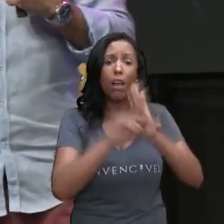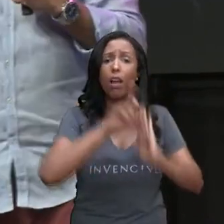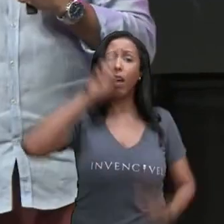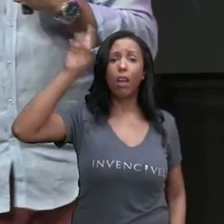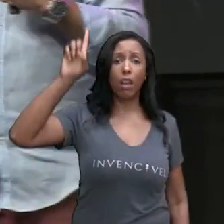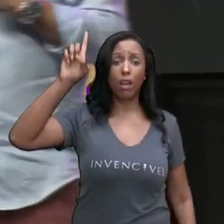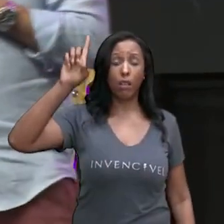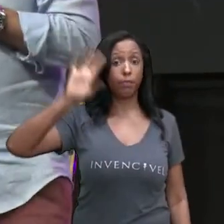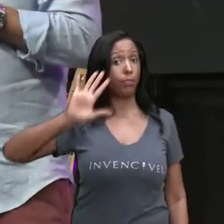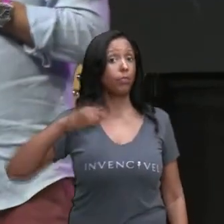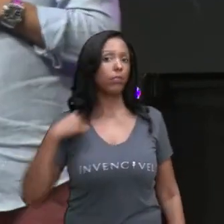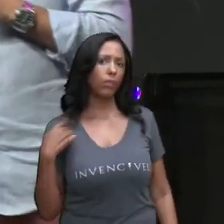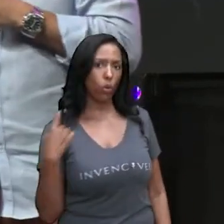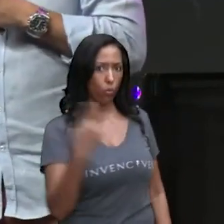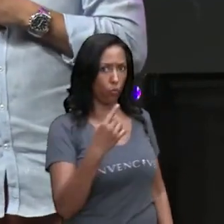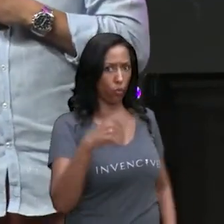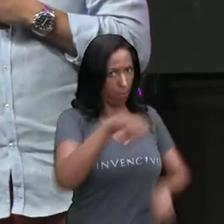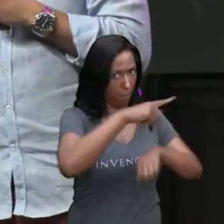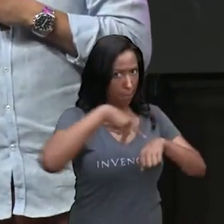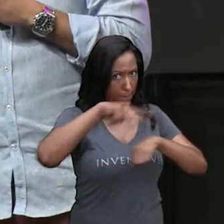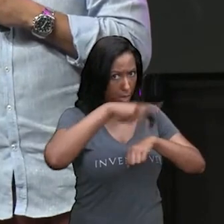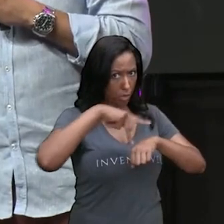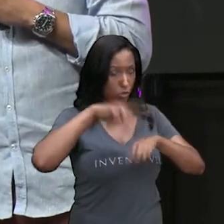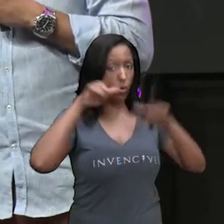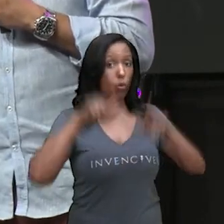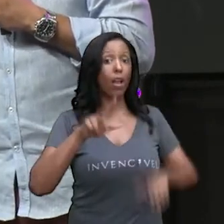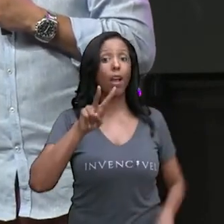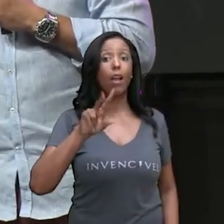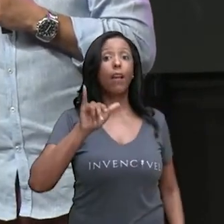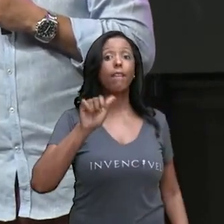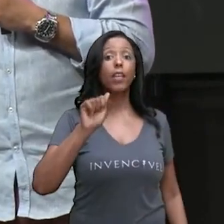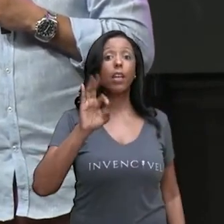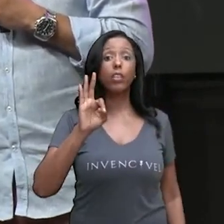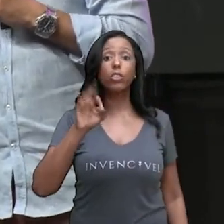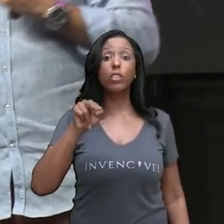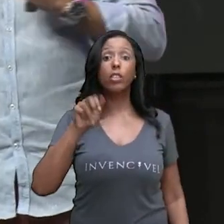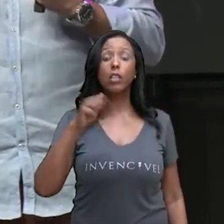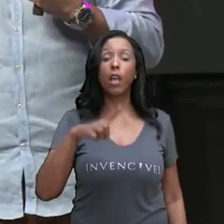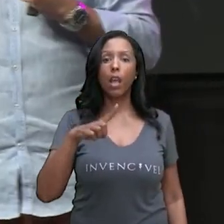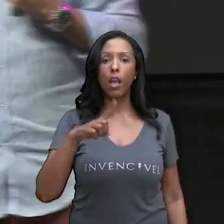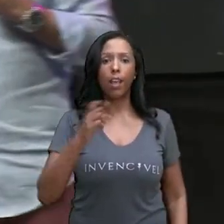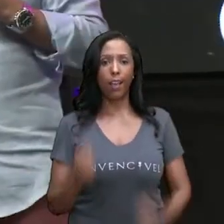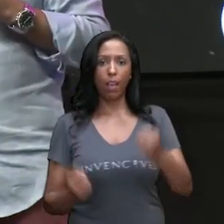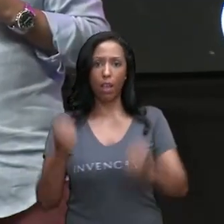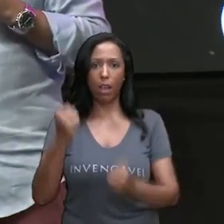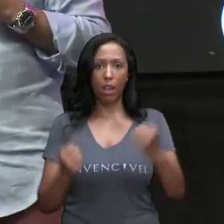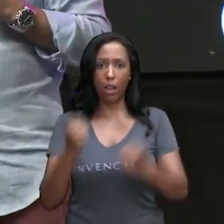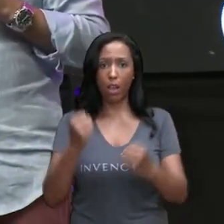Eu fui num país que não tem muita regra no trânsito não, Vietnã, meu Deus do céu, todo dia tem